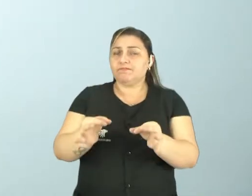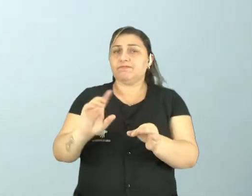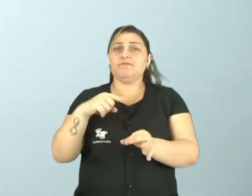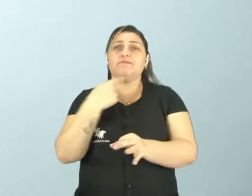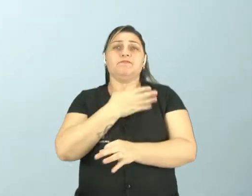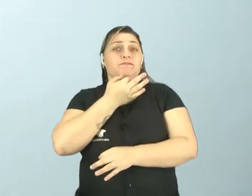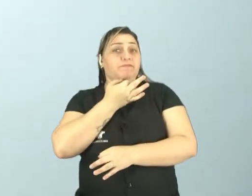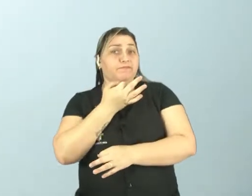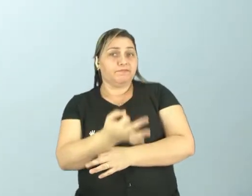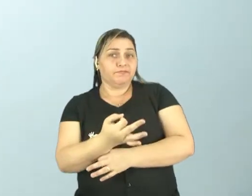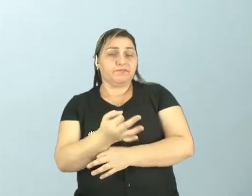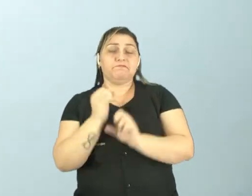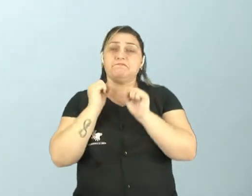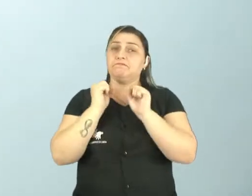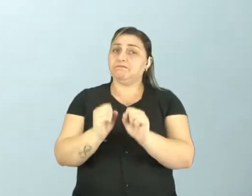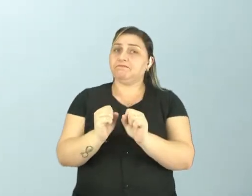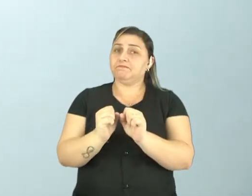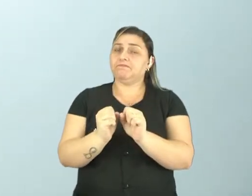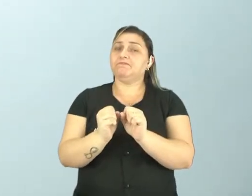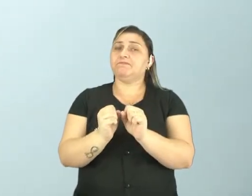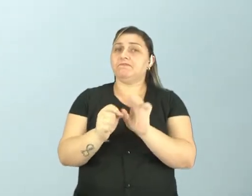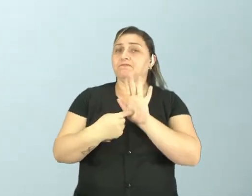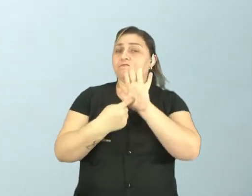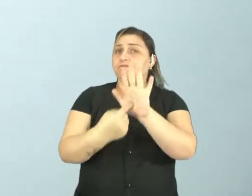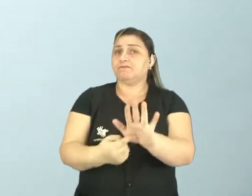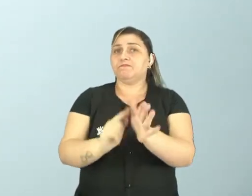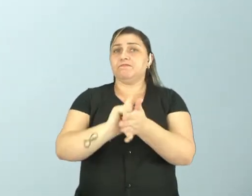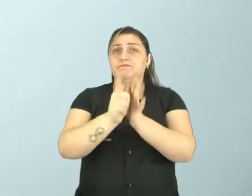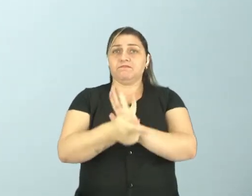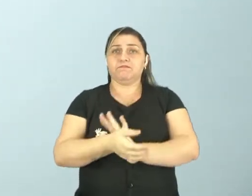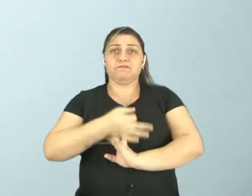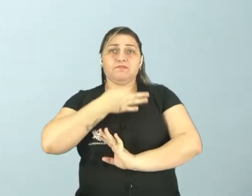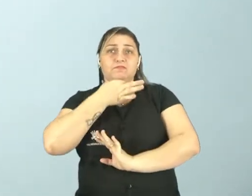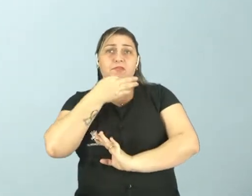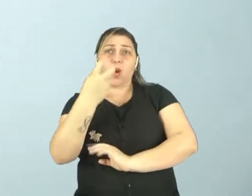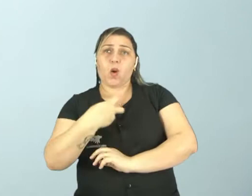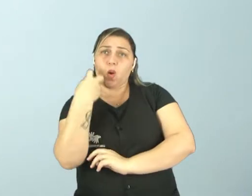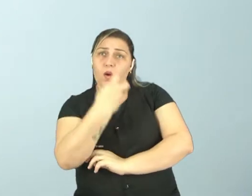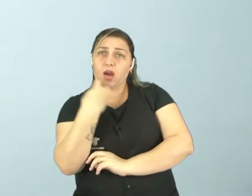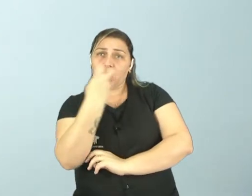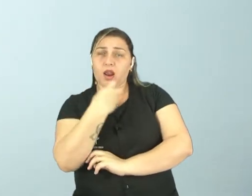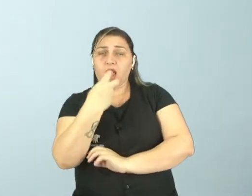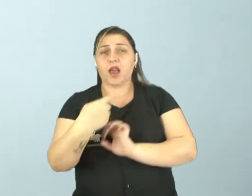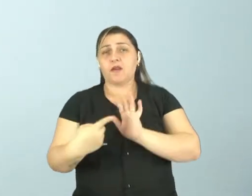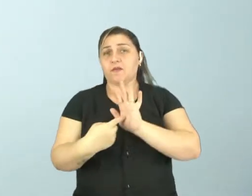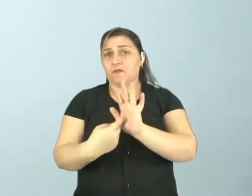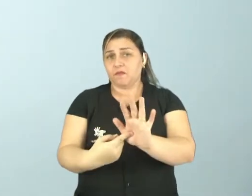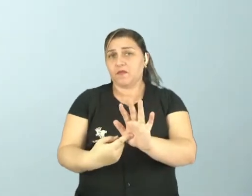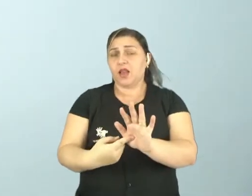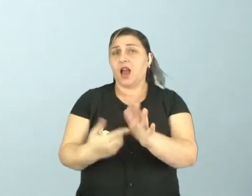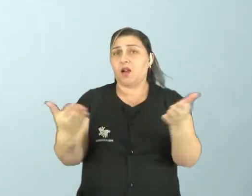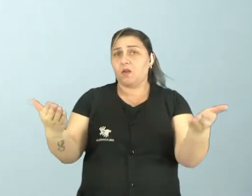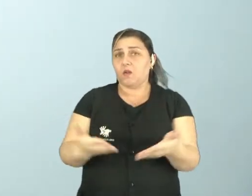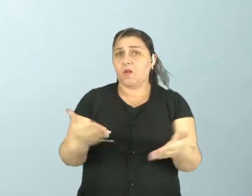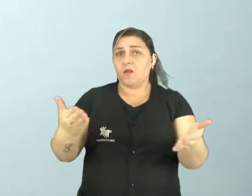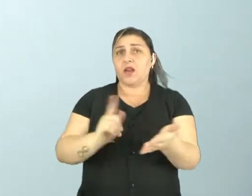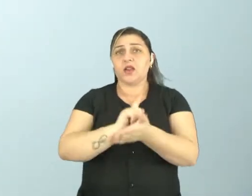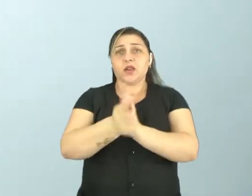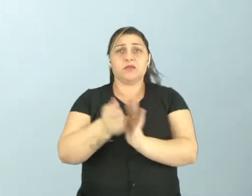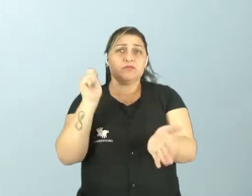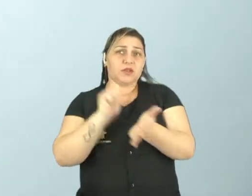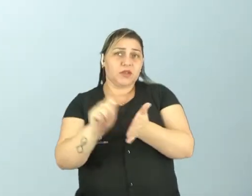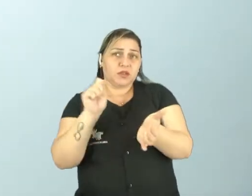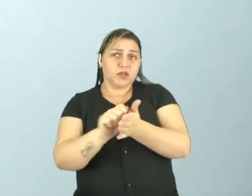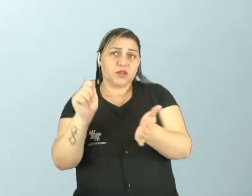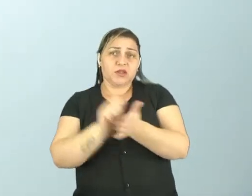nossa opinião, ela pode ser expressa através de gêneros orais, como a exposição que eu estou fazendo agora, ou através de gêneros escritos,